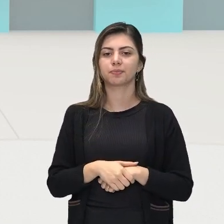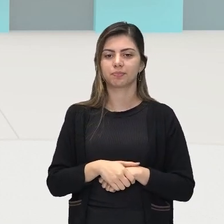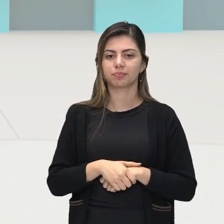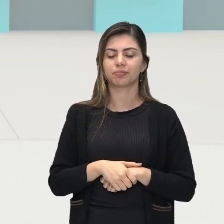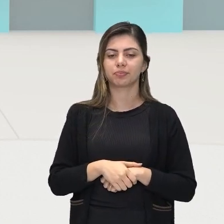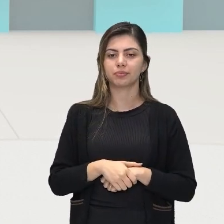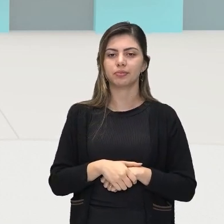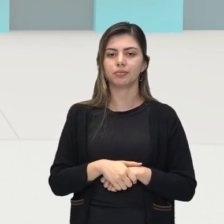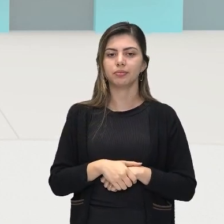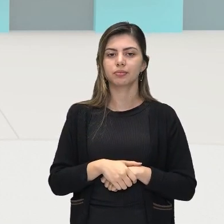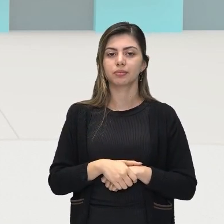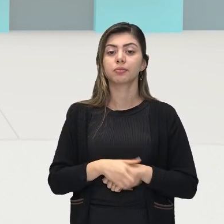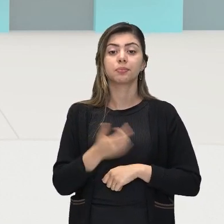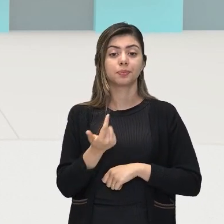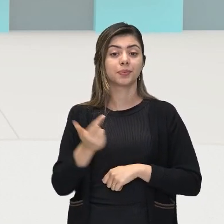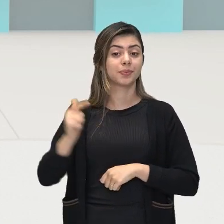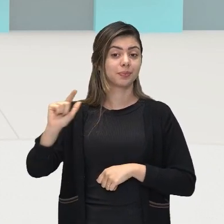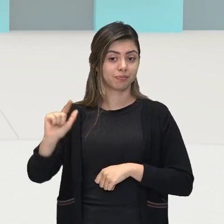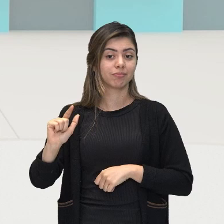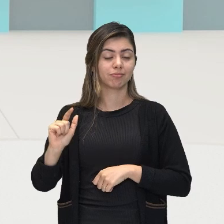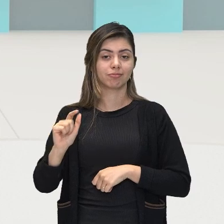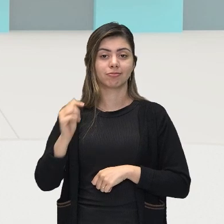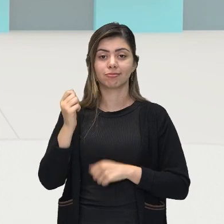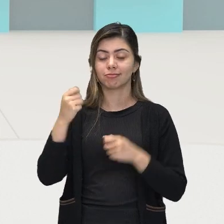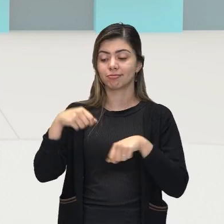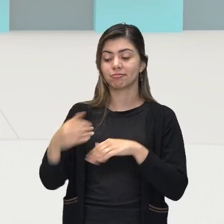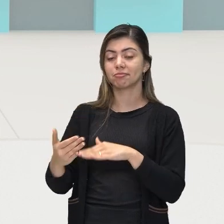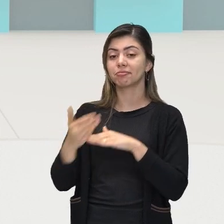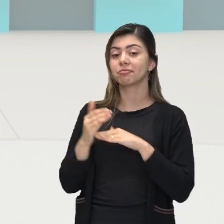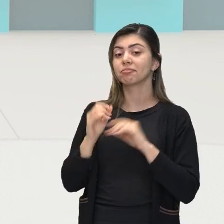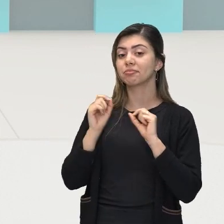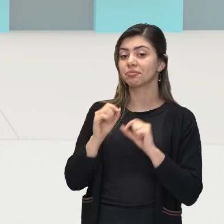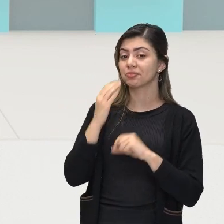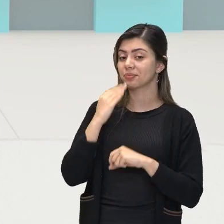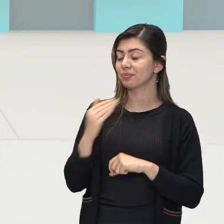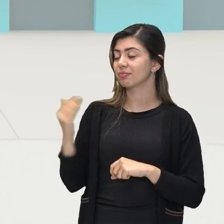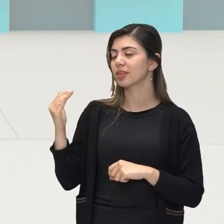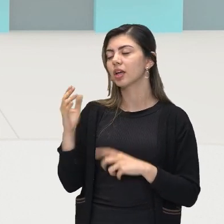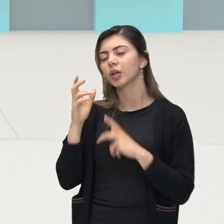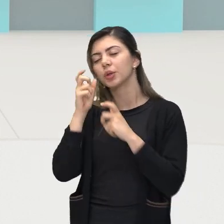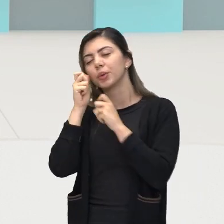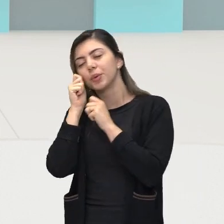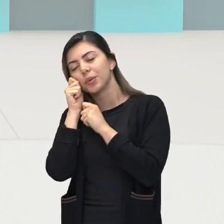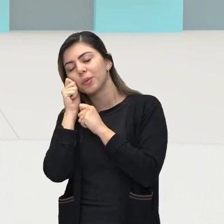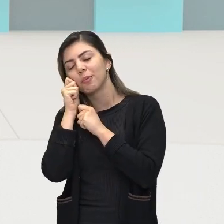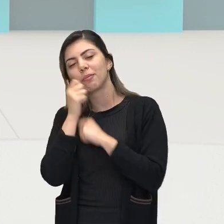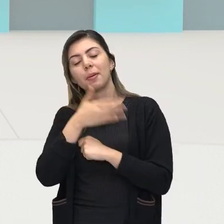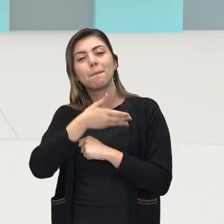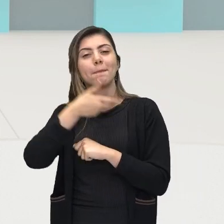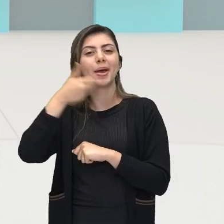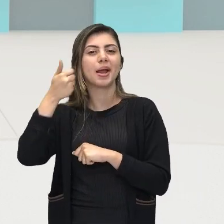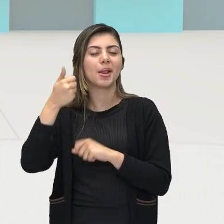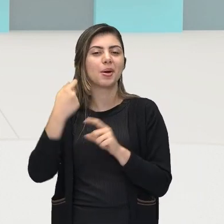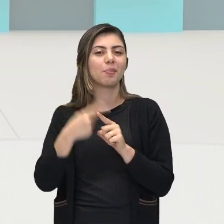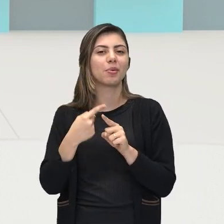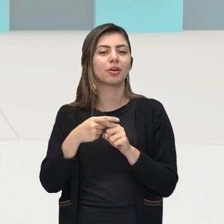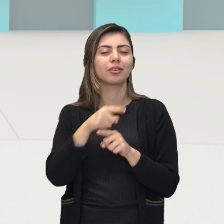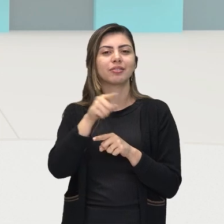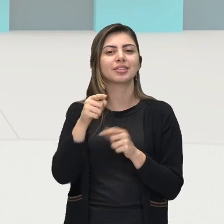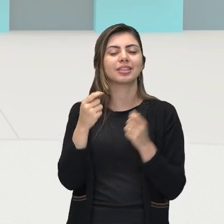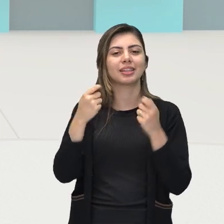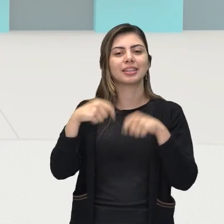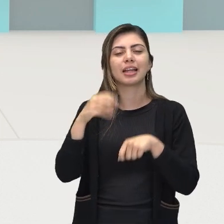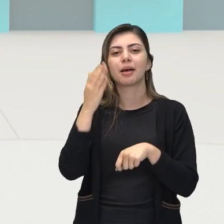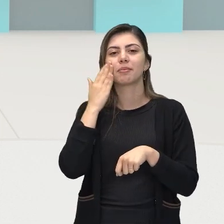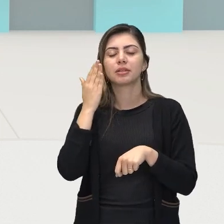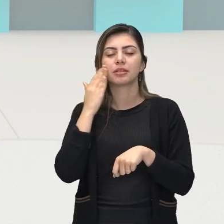câncer. Outro benefício é a maior qualidade do sono, porque você acaba conseguindo regular essa